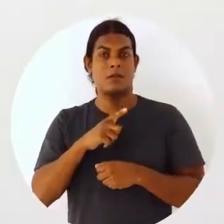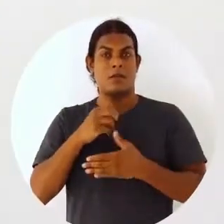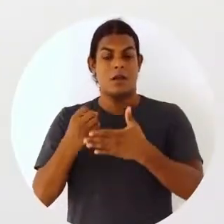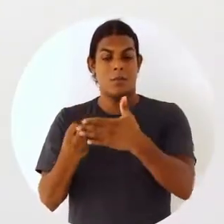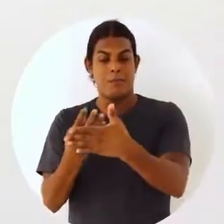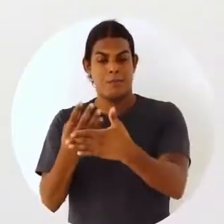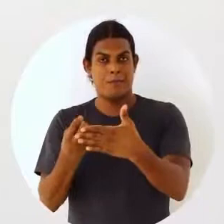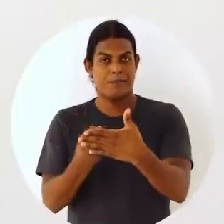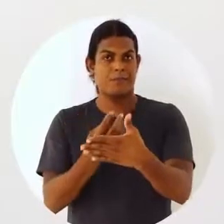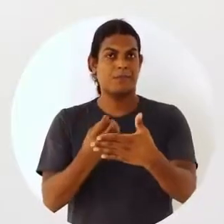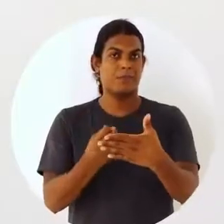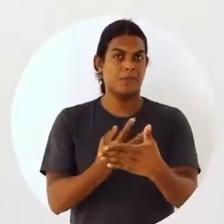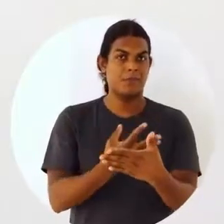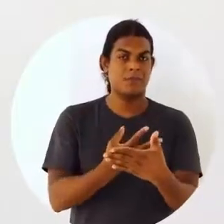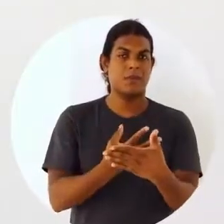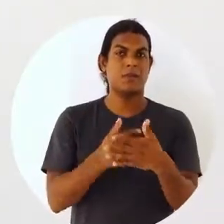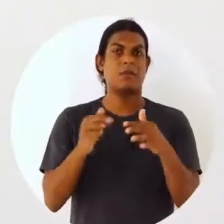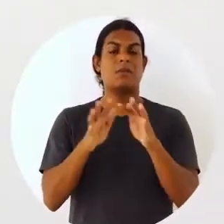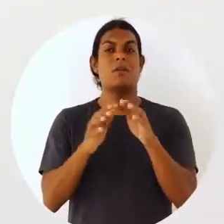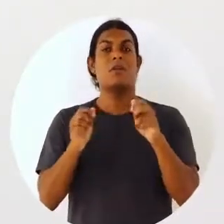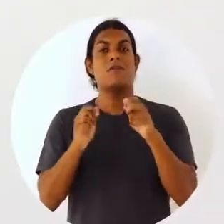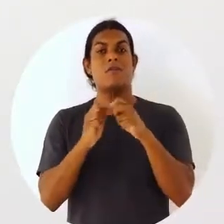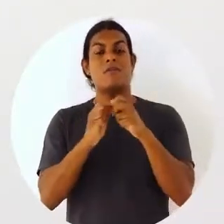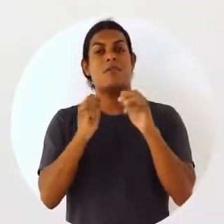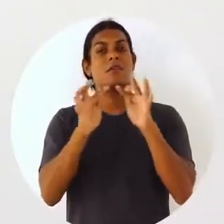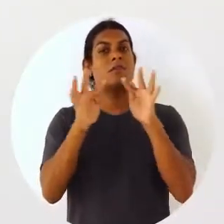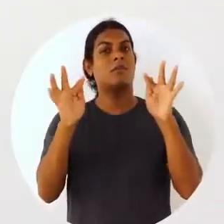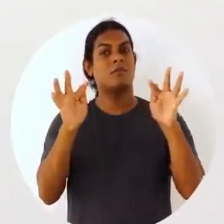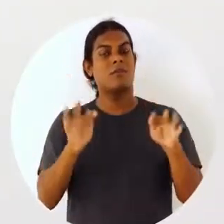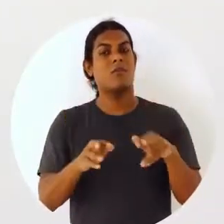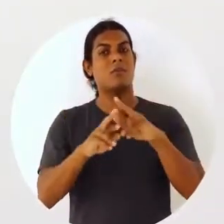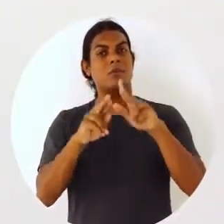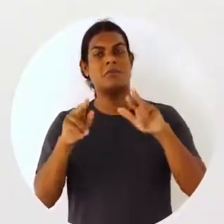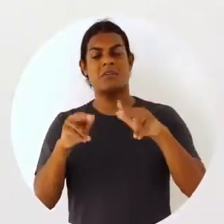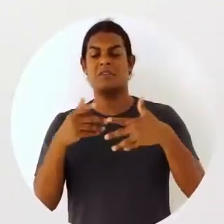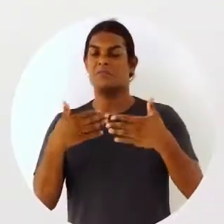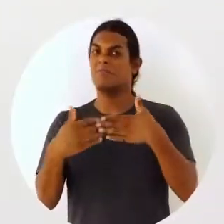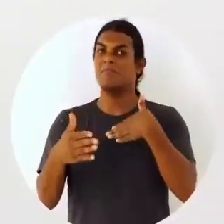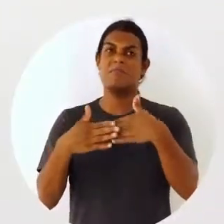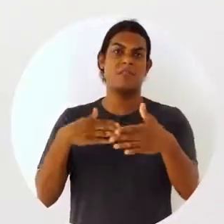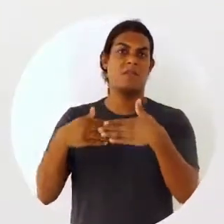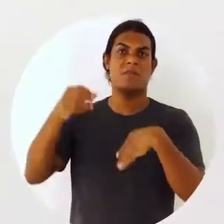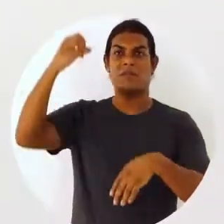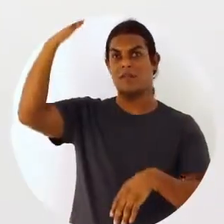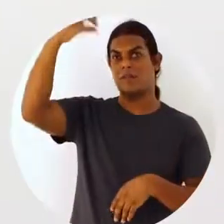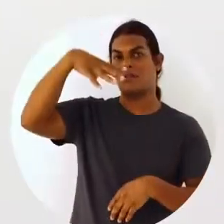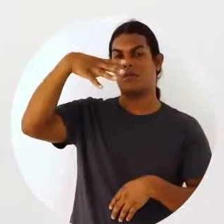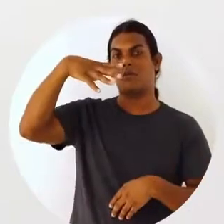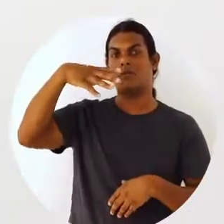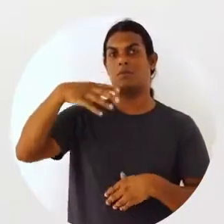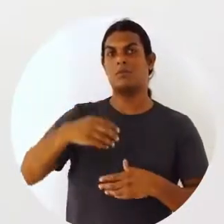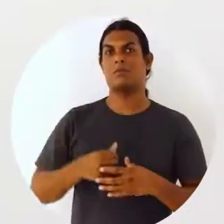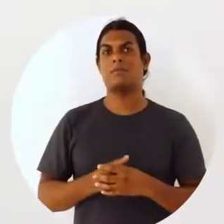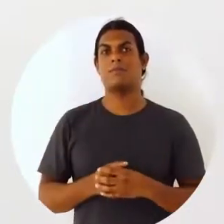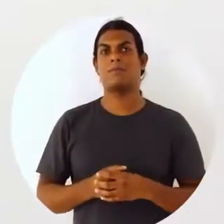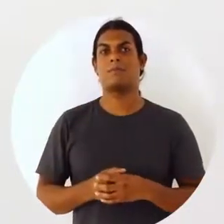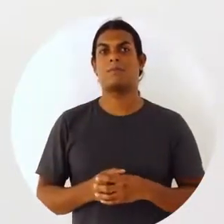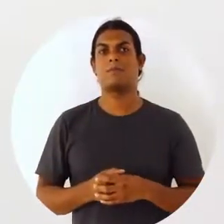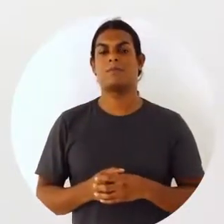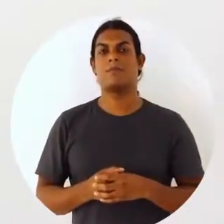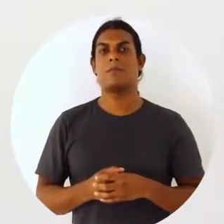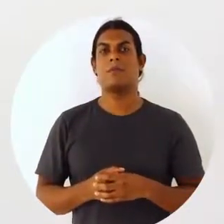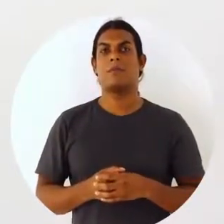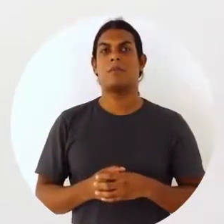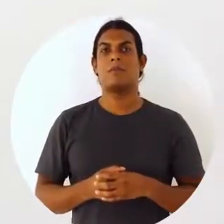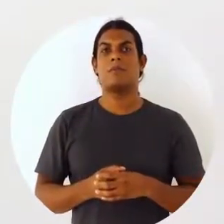modificava independente da luminosidade independente da luminosidade que estivesse sendo exposta. Ou